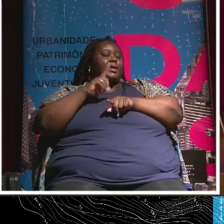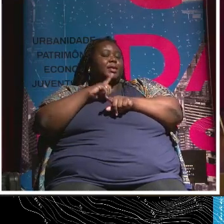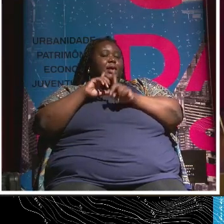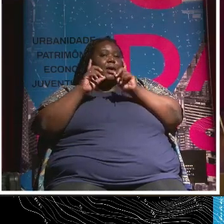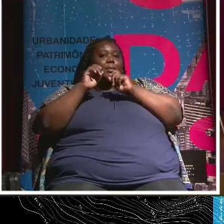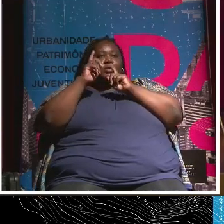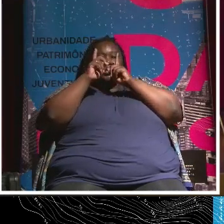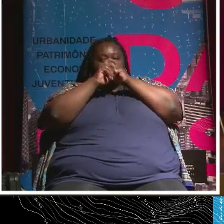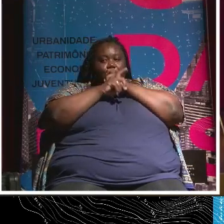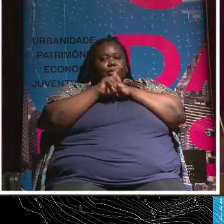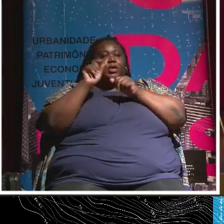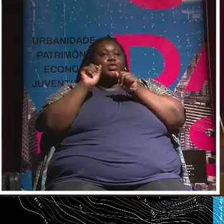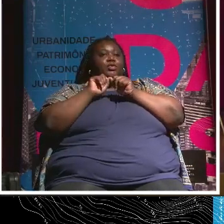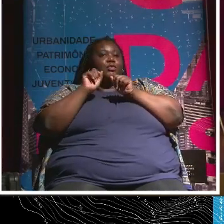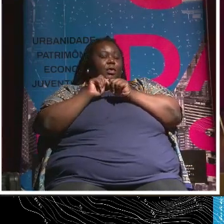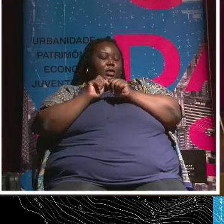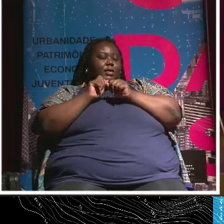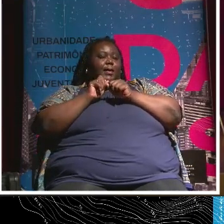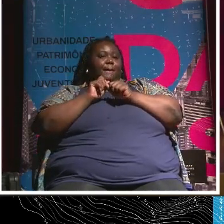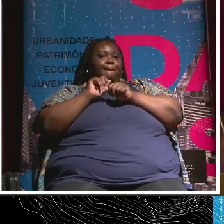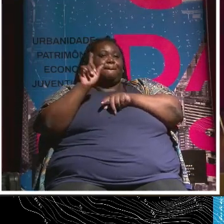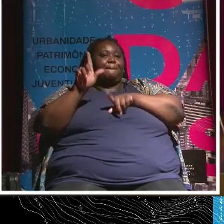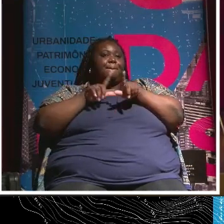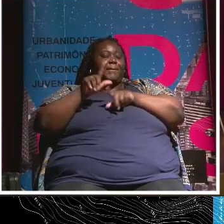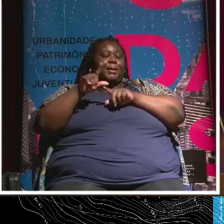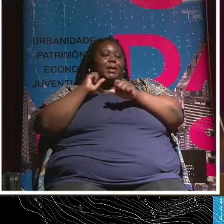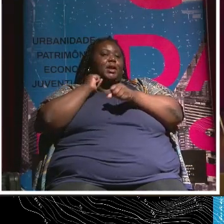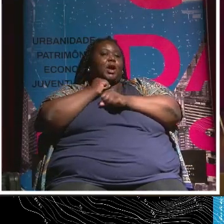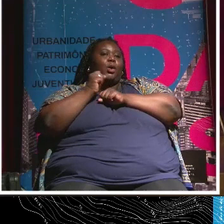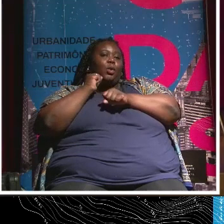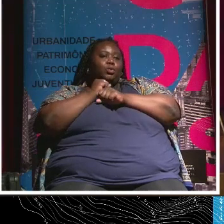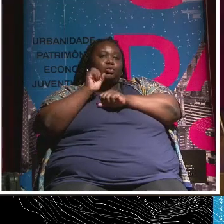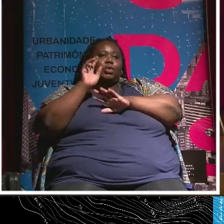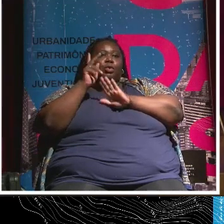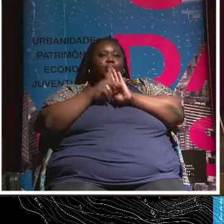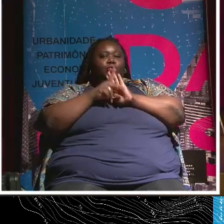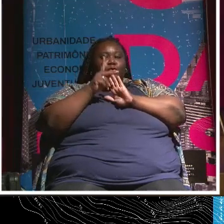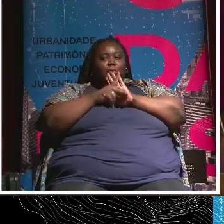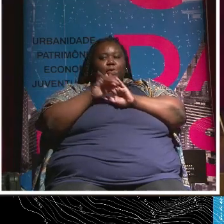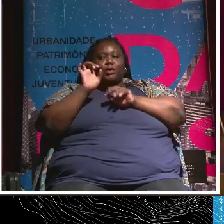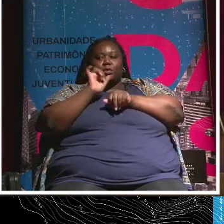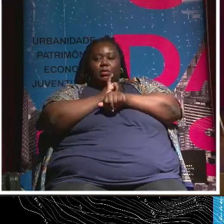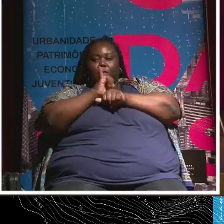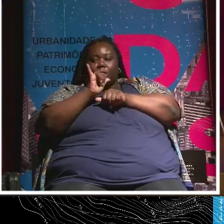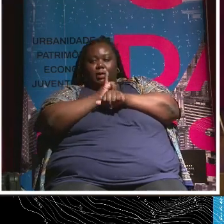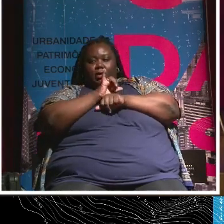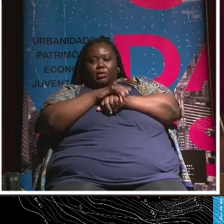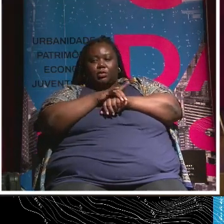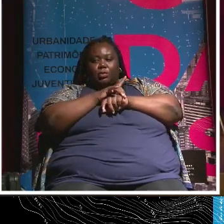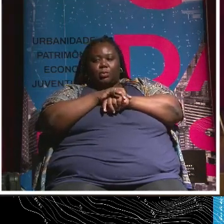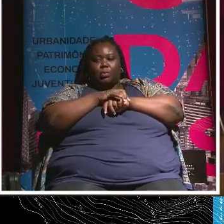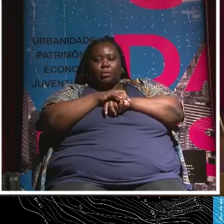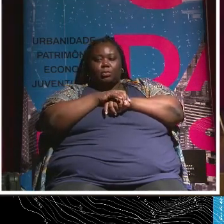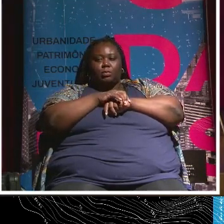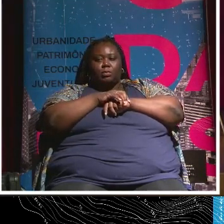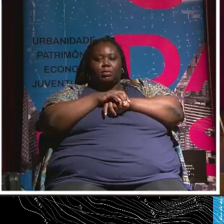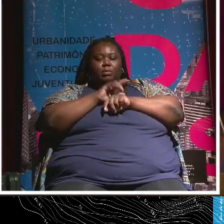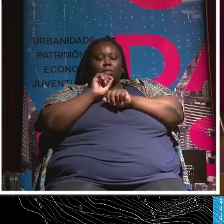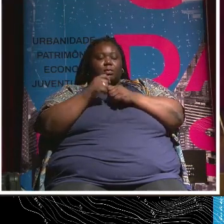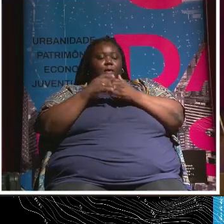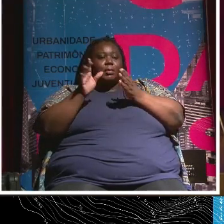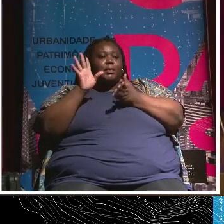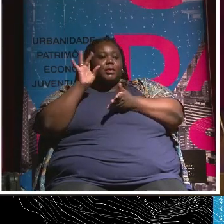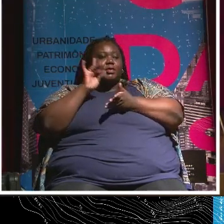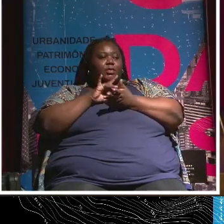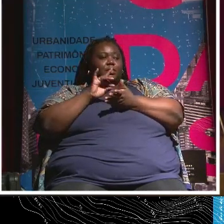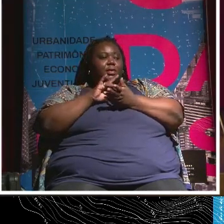dificuldade de fazer essa escuta e de trabalhar a construção de projetos e de estratégias a partir dessa escuta aberta, franca, né, e